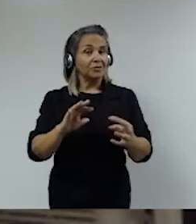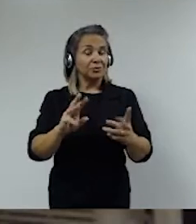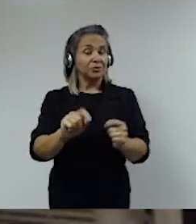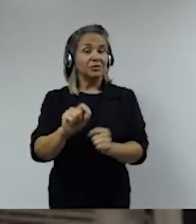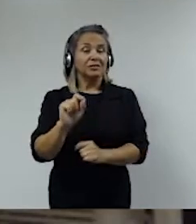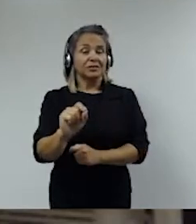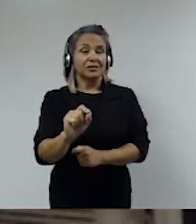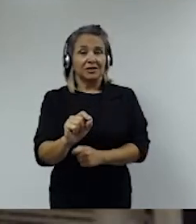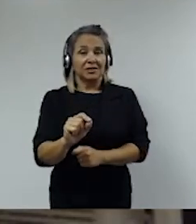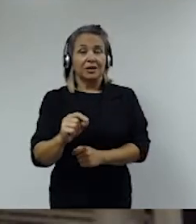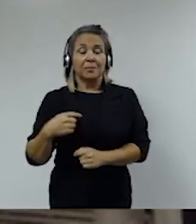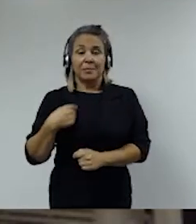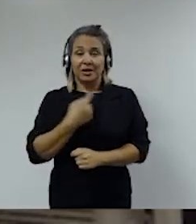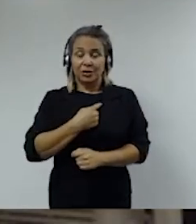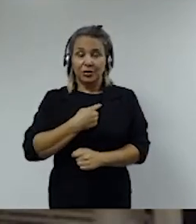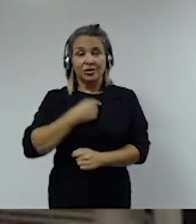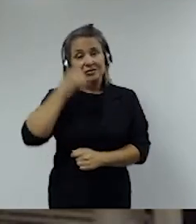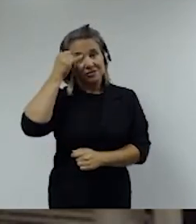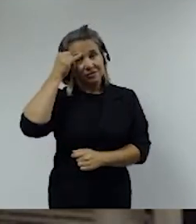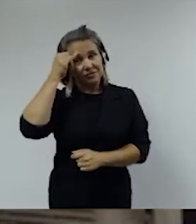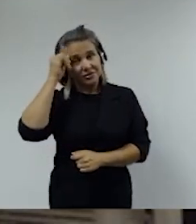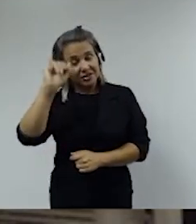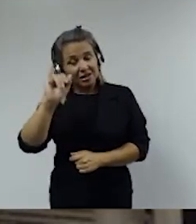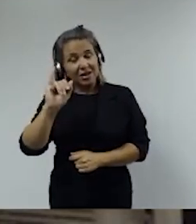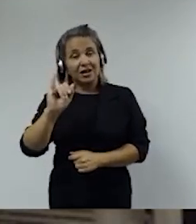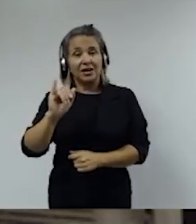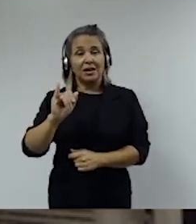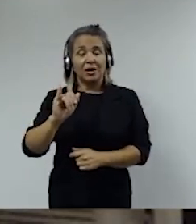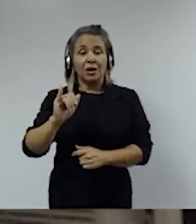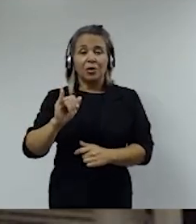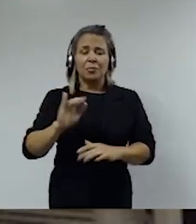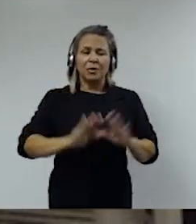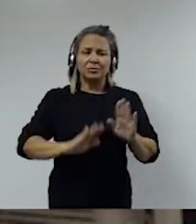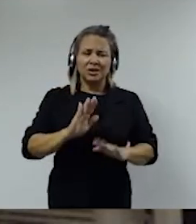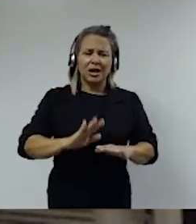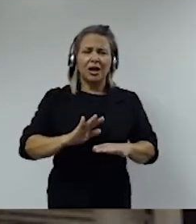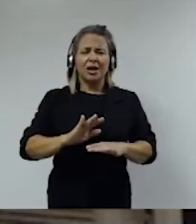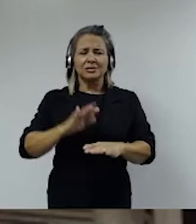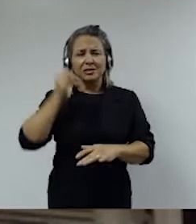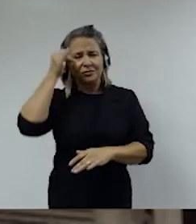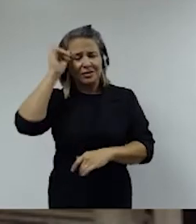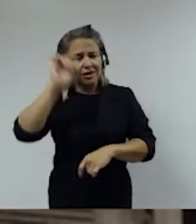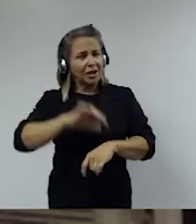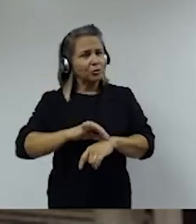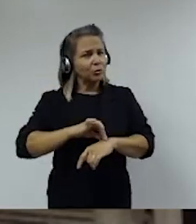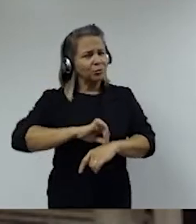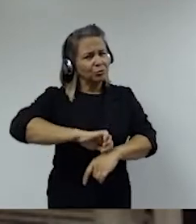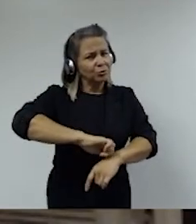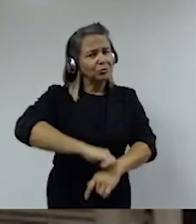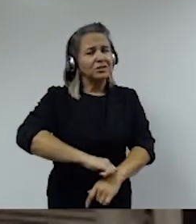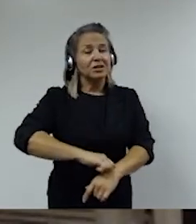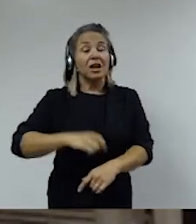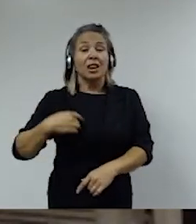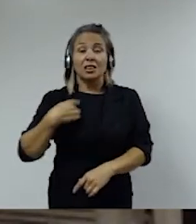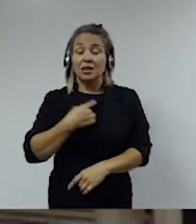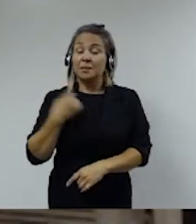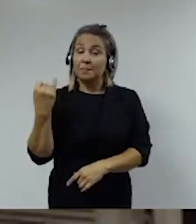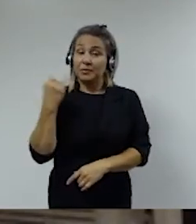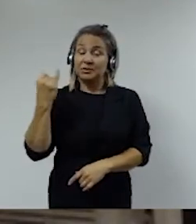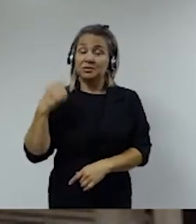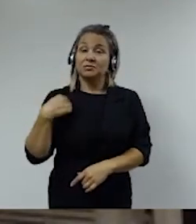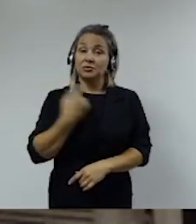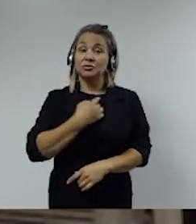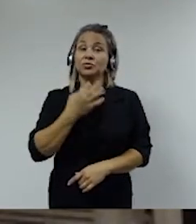que, para prevenir maus tratos, para prevenir tortura, é necessário que nós reconheçamos que